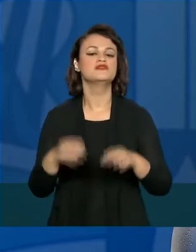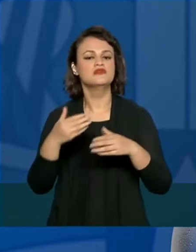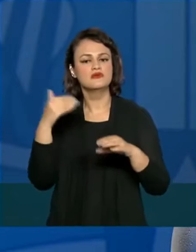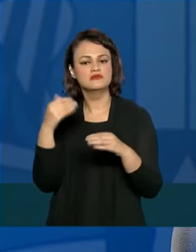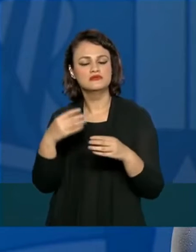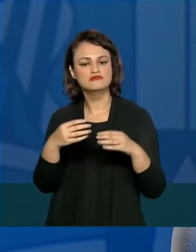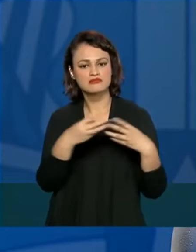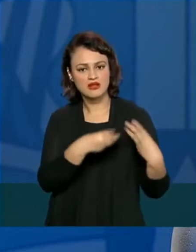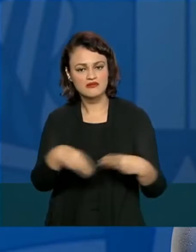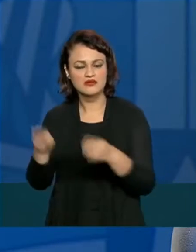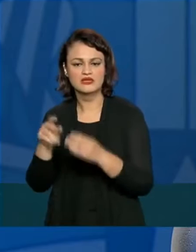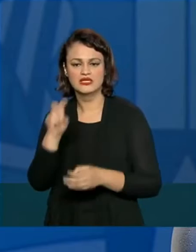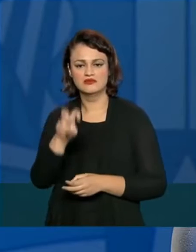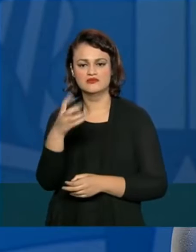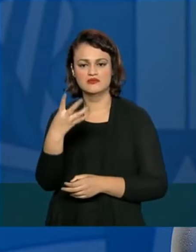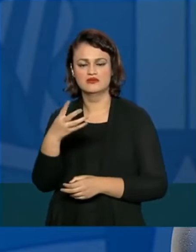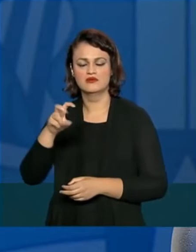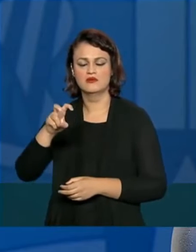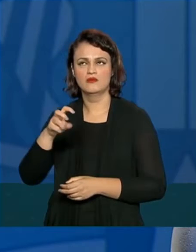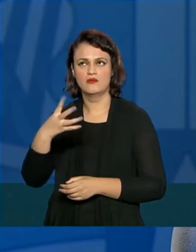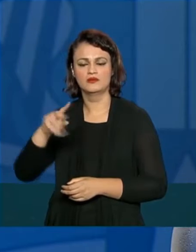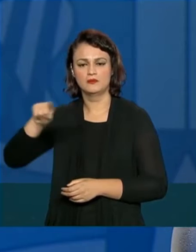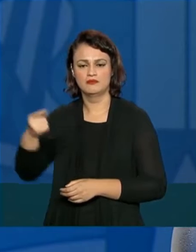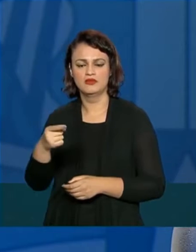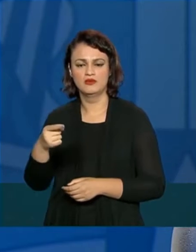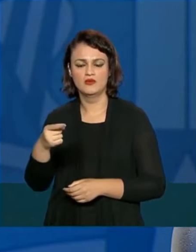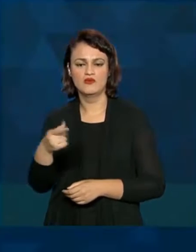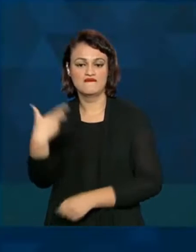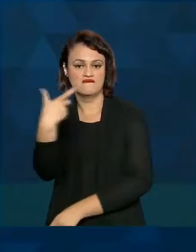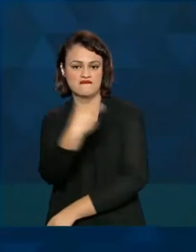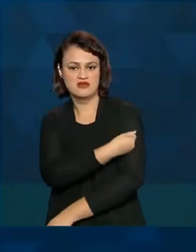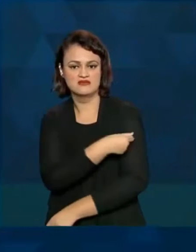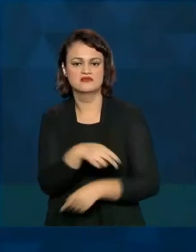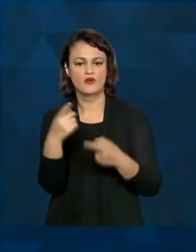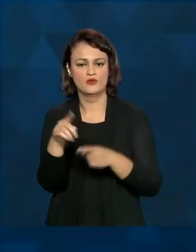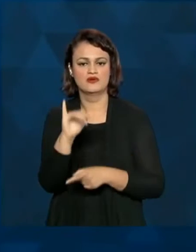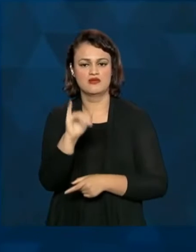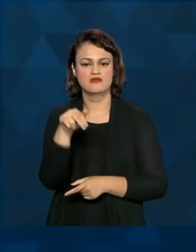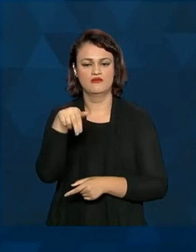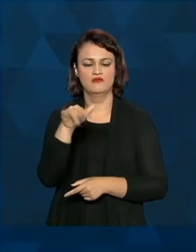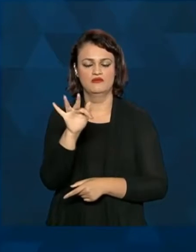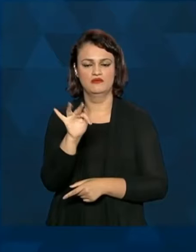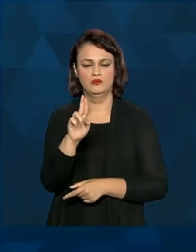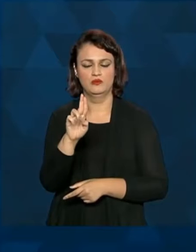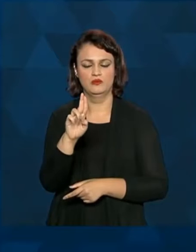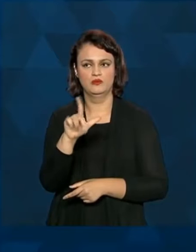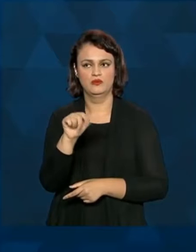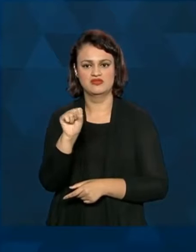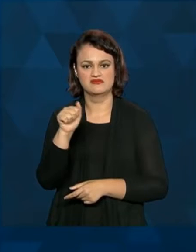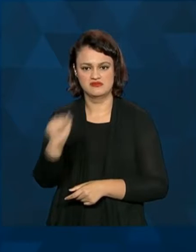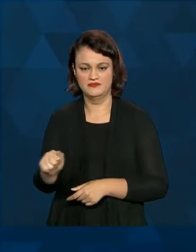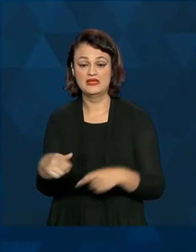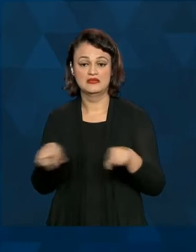distribuídas 544.120 doses de vacina contra a influenza e no programa